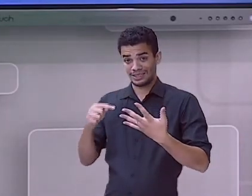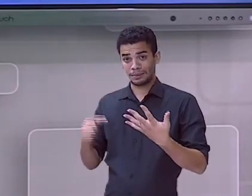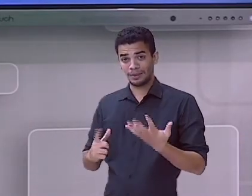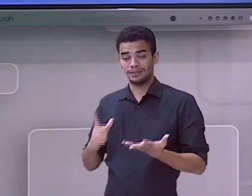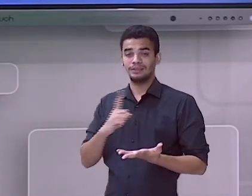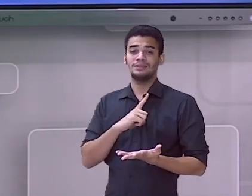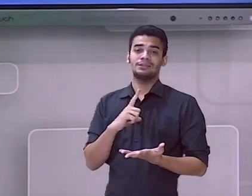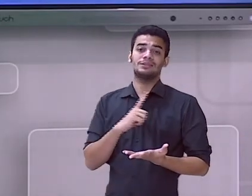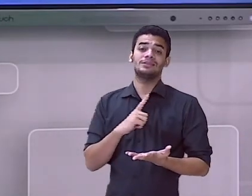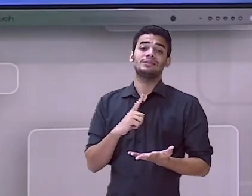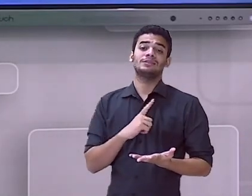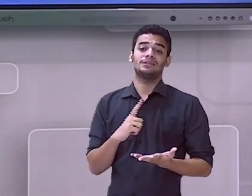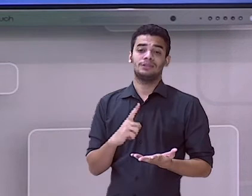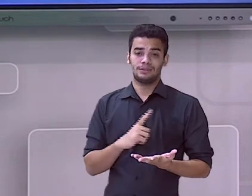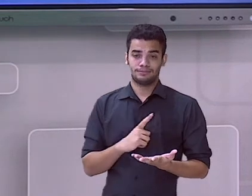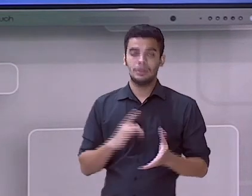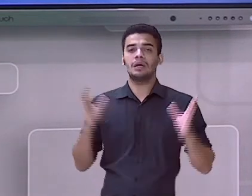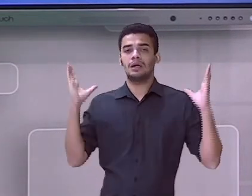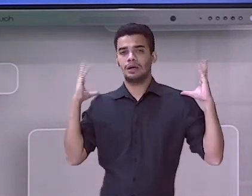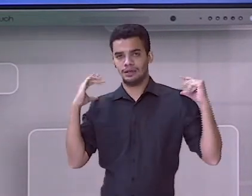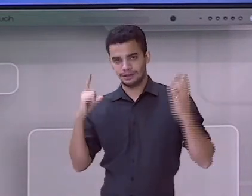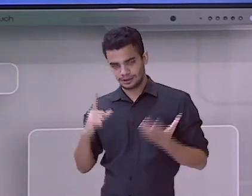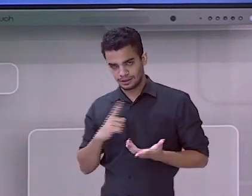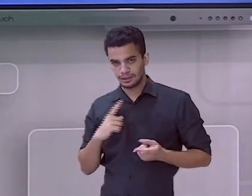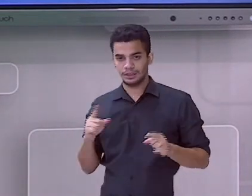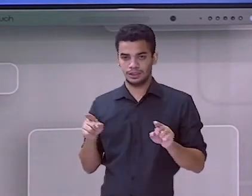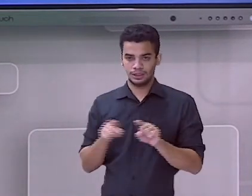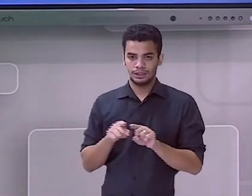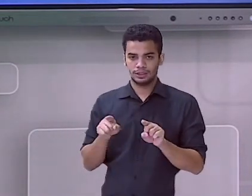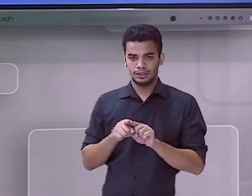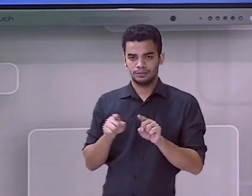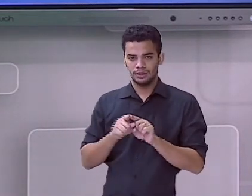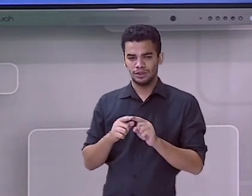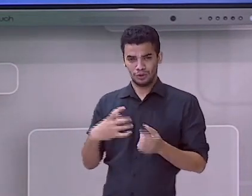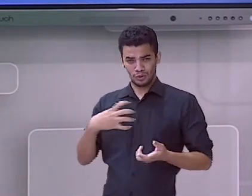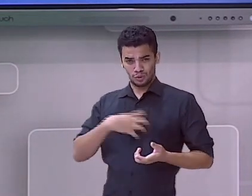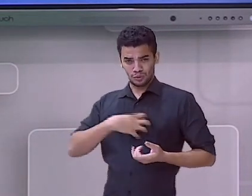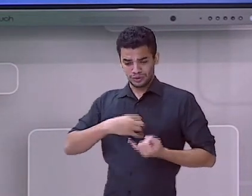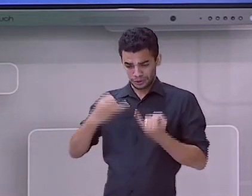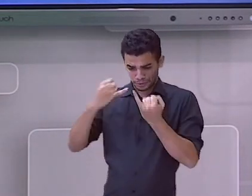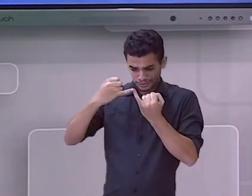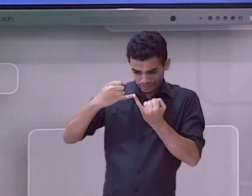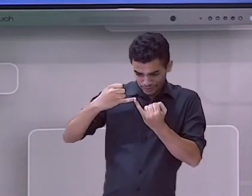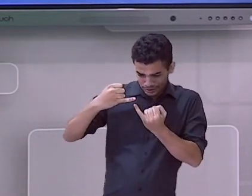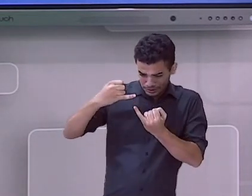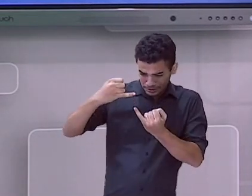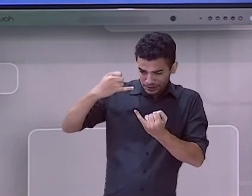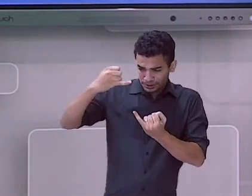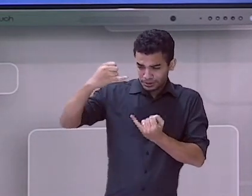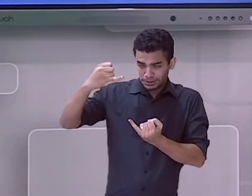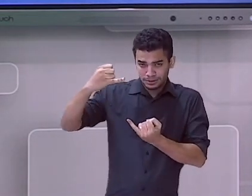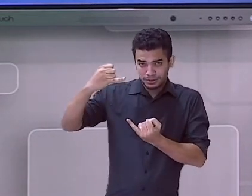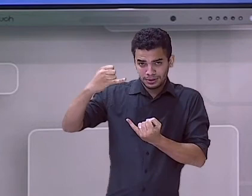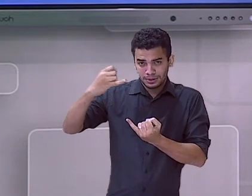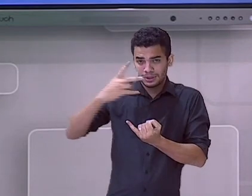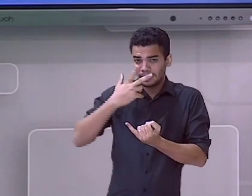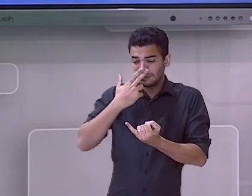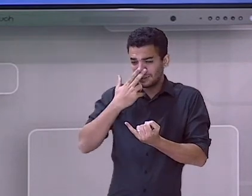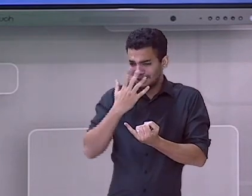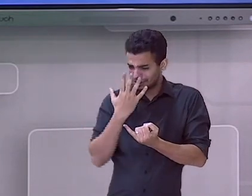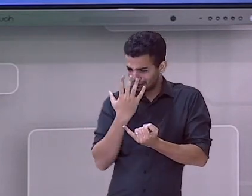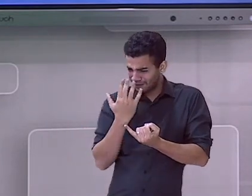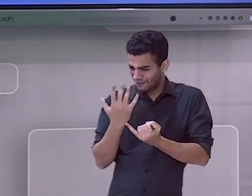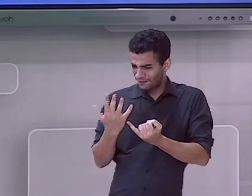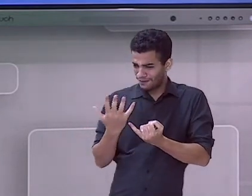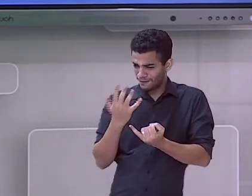2 pares de asas, bem fininhas, quase transparentes. Parece até que tem hora que parece que nem tem